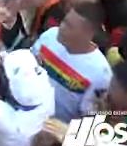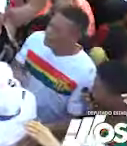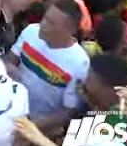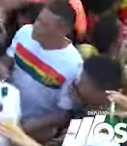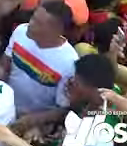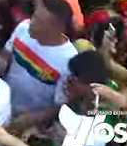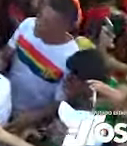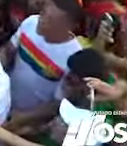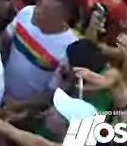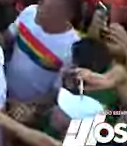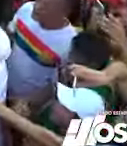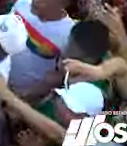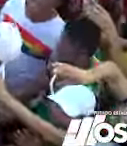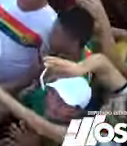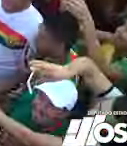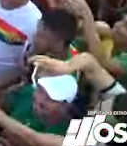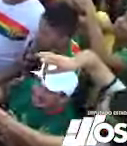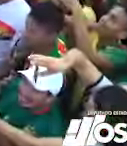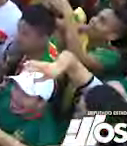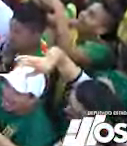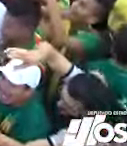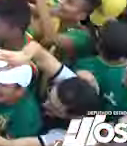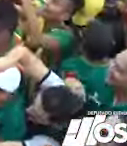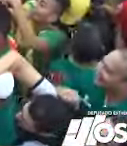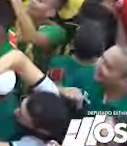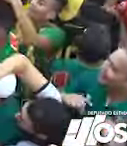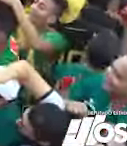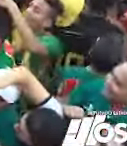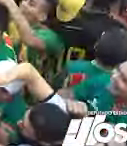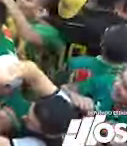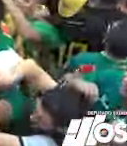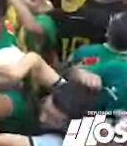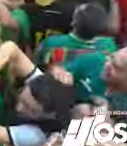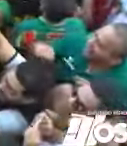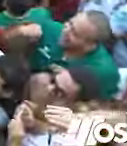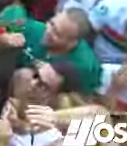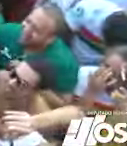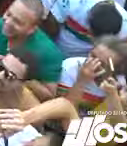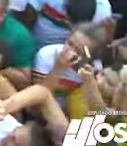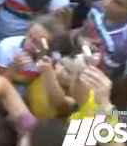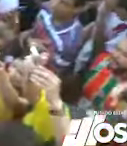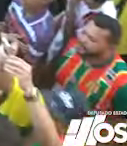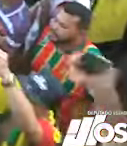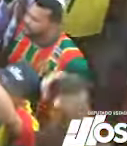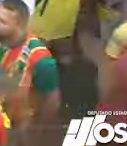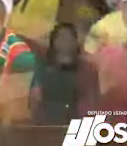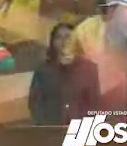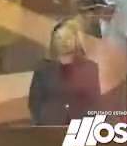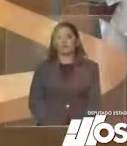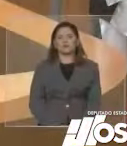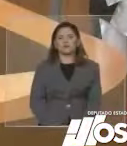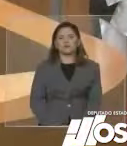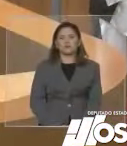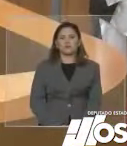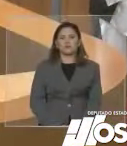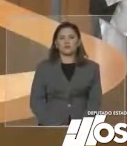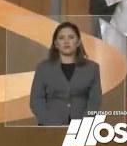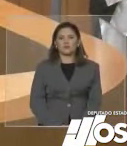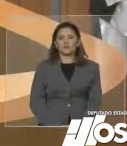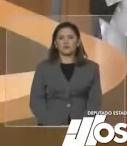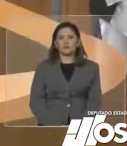a receptividade que essa grande torcida deu aos nossos jogadores, jogadores esses merecedores